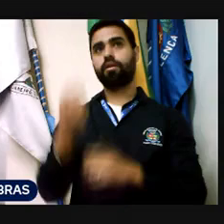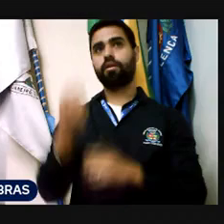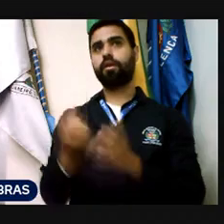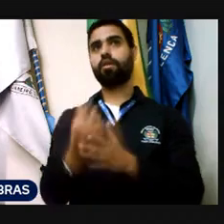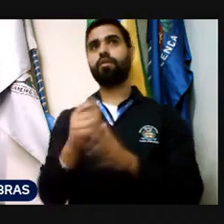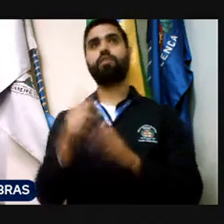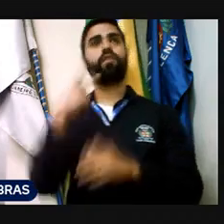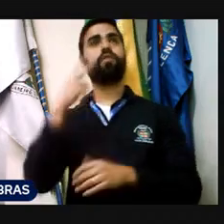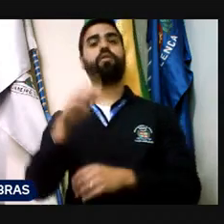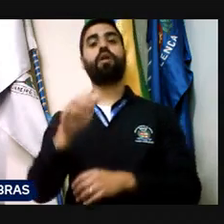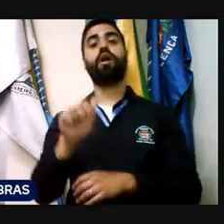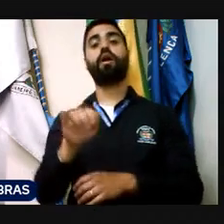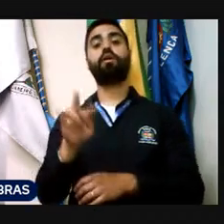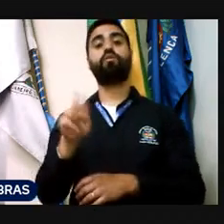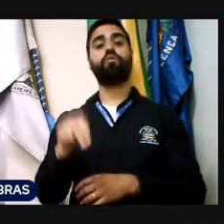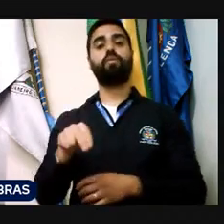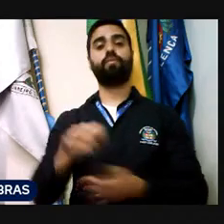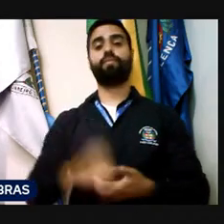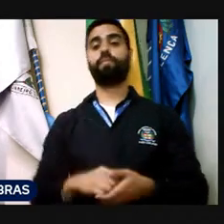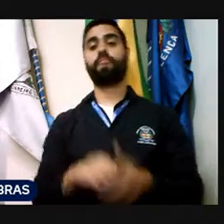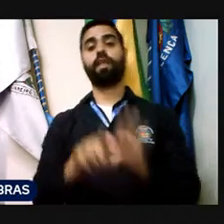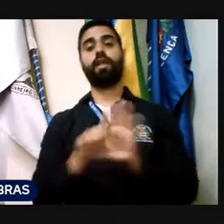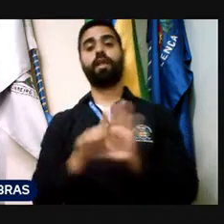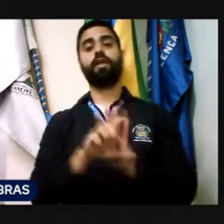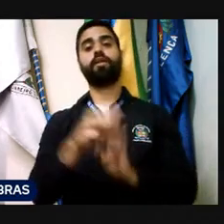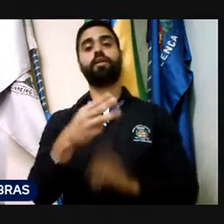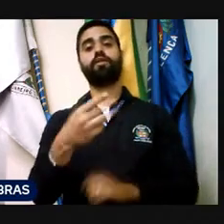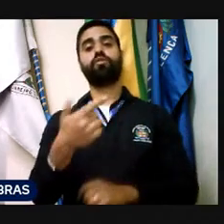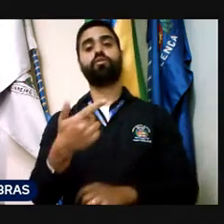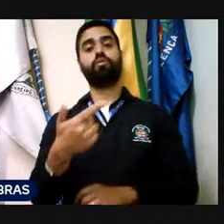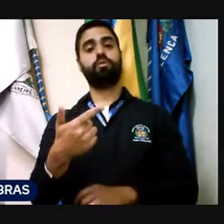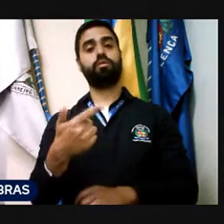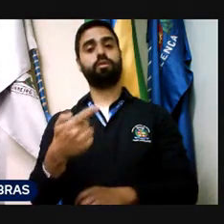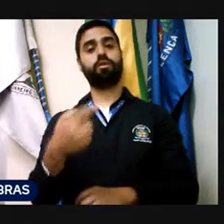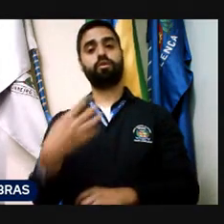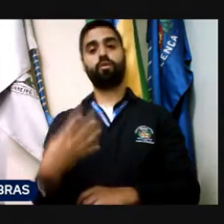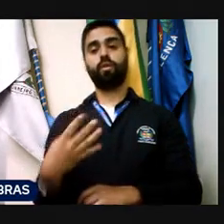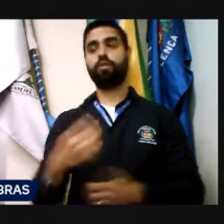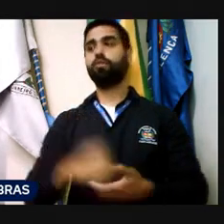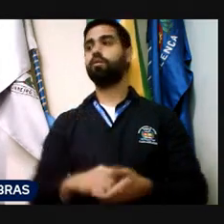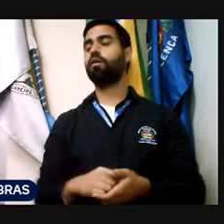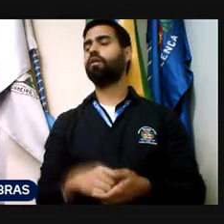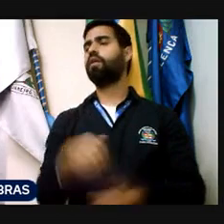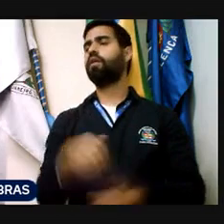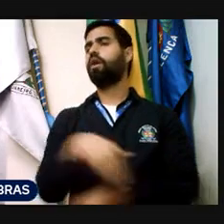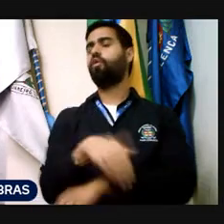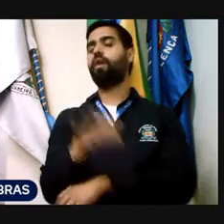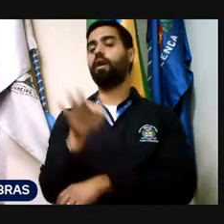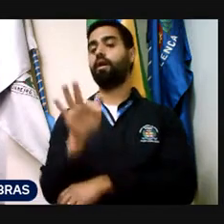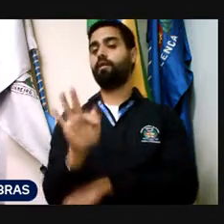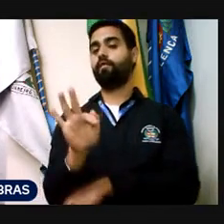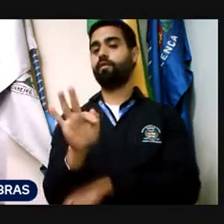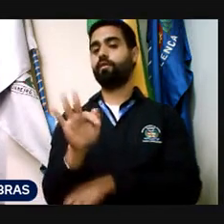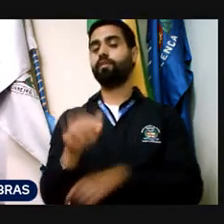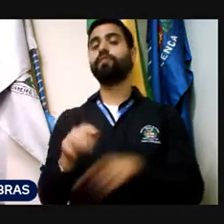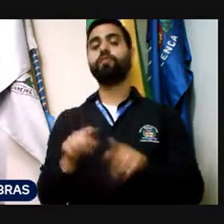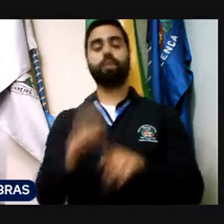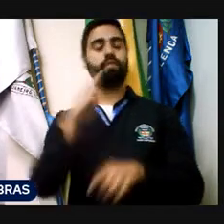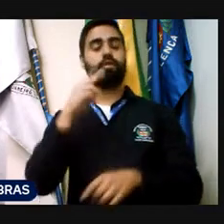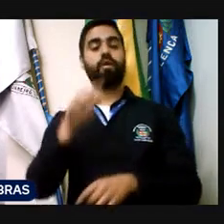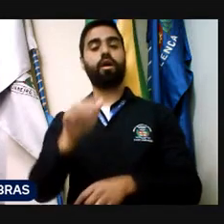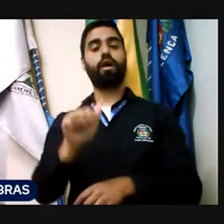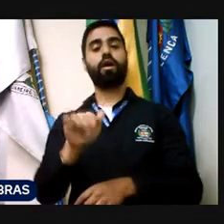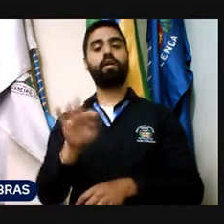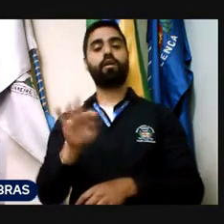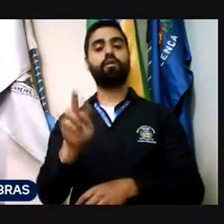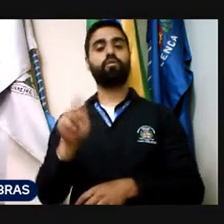Ailton Batista. Lei Ordinária 3279 2021, Rua F do Vadim Fonseca, Daniele Cespes, também do vereador Ailton